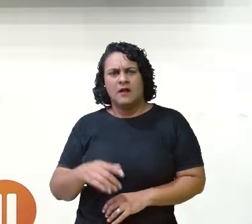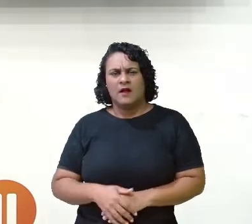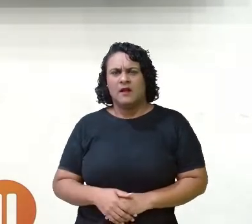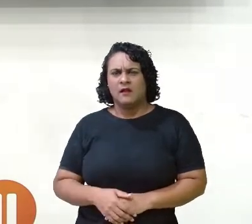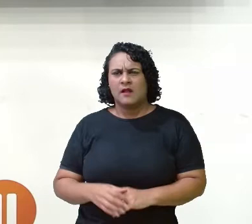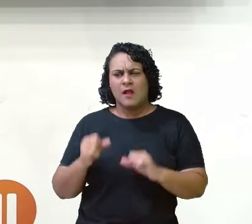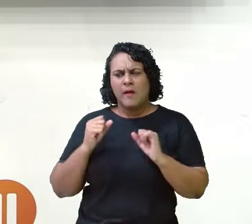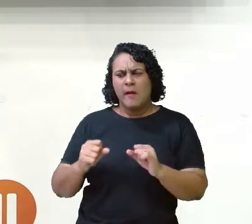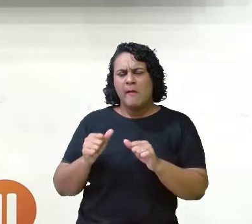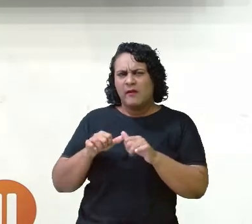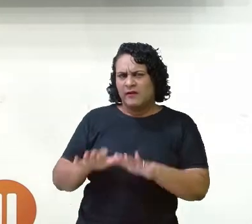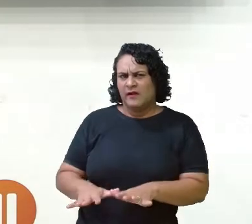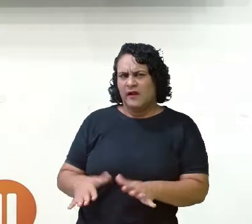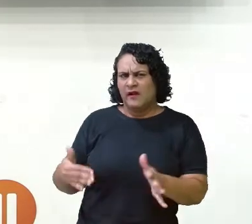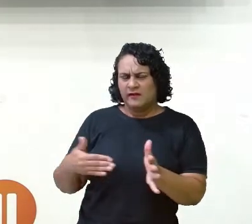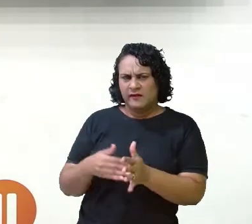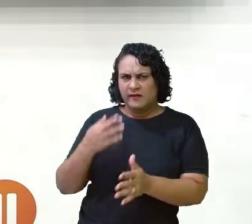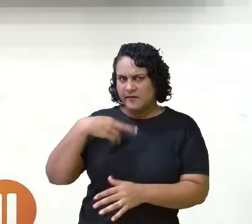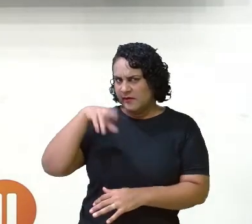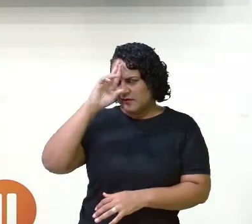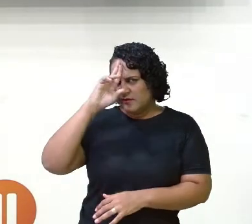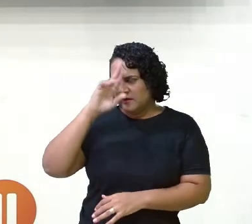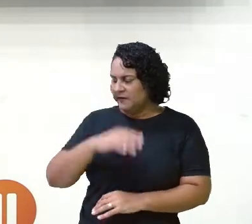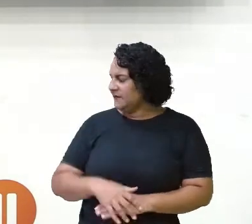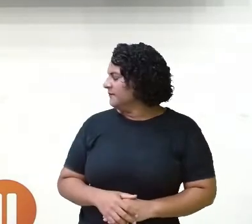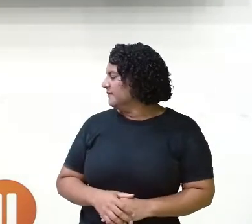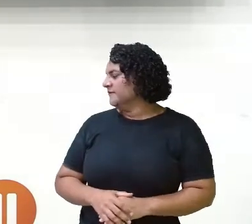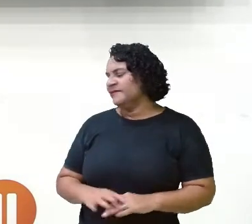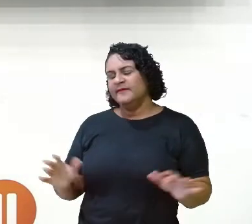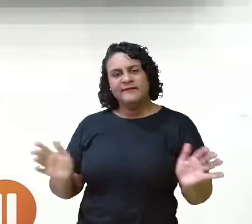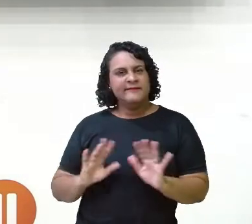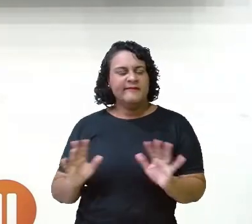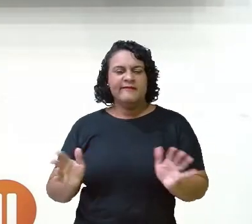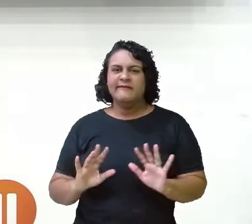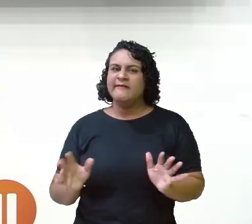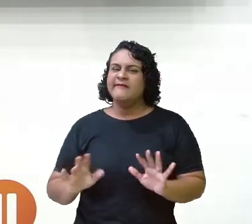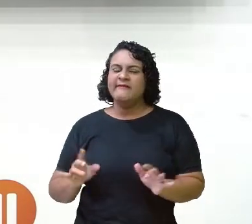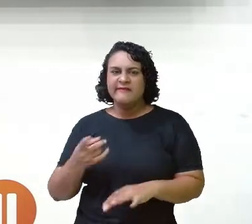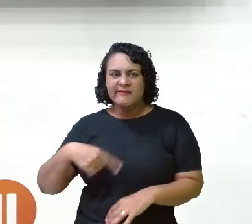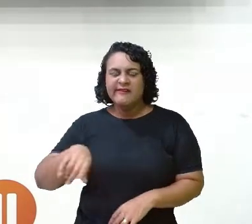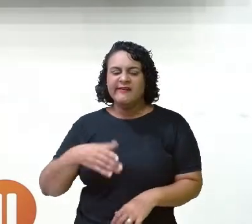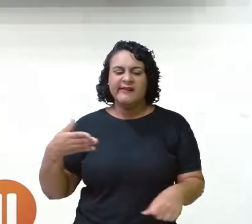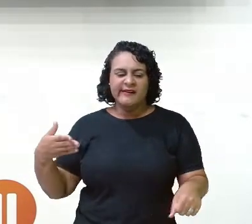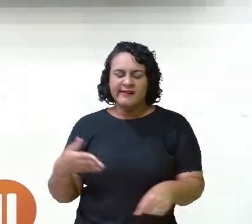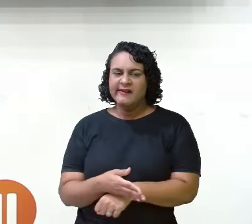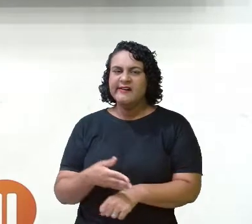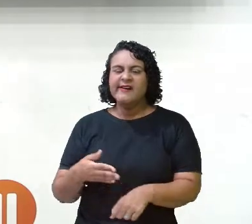mais um pouquinho, hein? Será? Não, não. Mesmo com vocês interagindo,